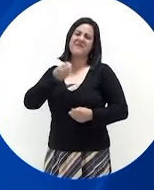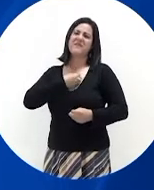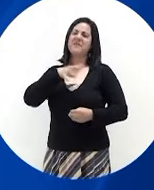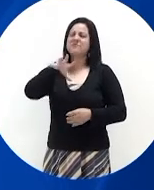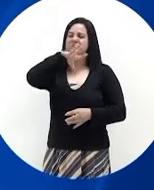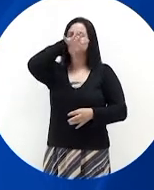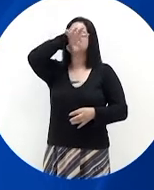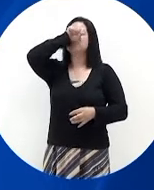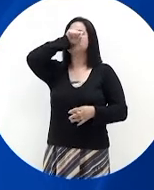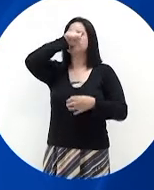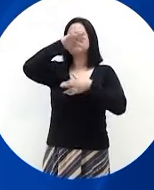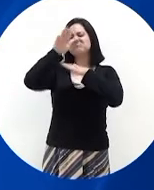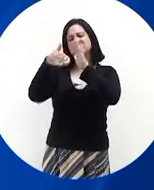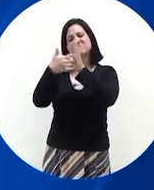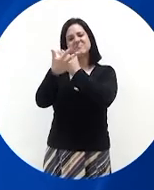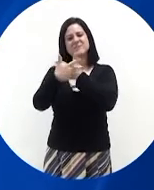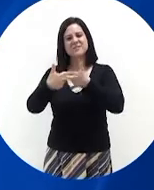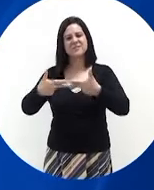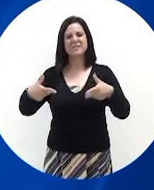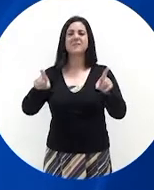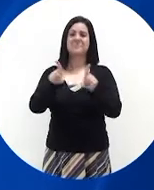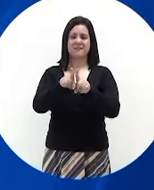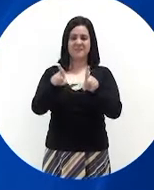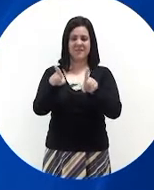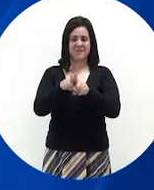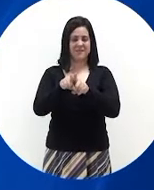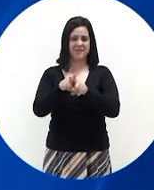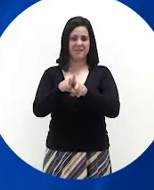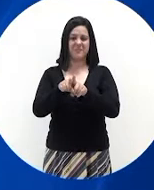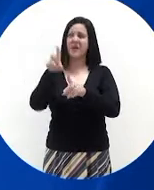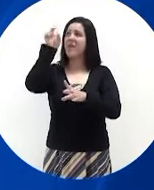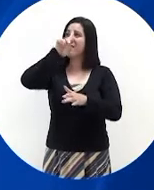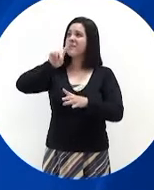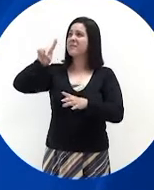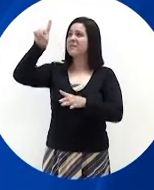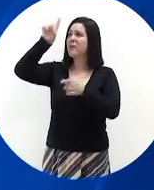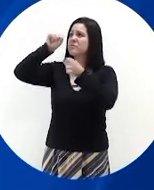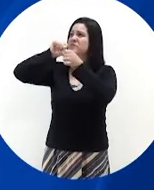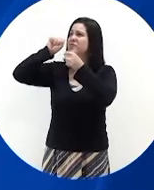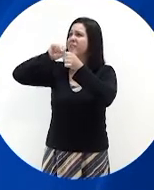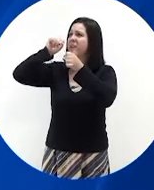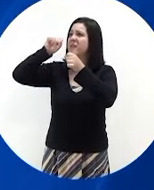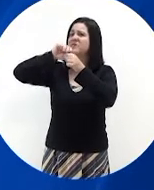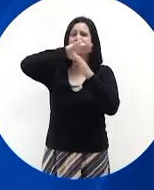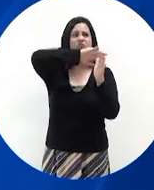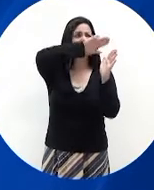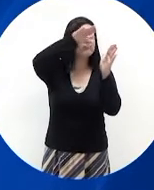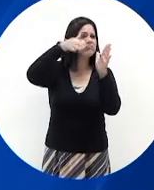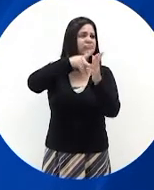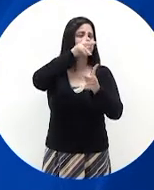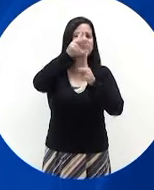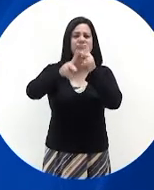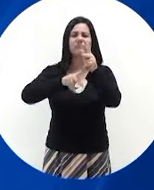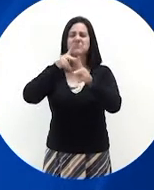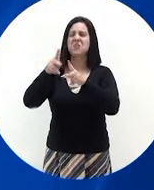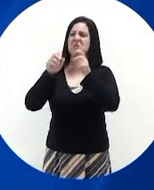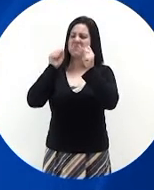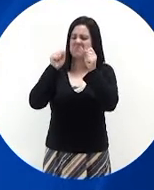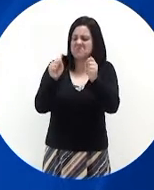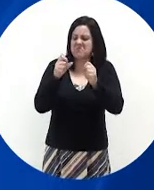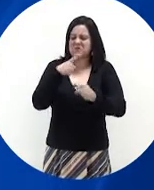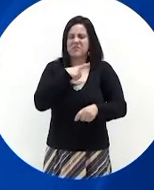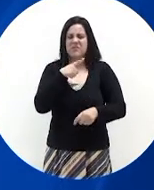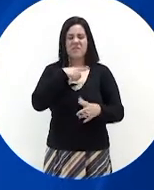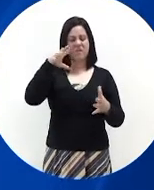vida, o fôlego e as demais coisas. De um só fez Ele todos os povos, para